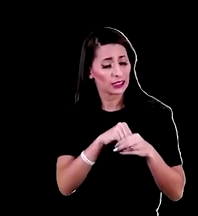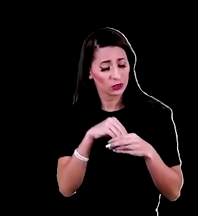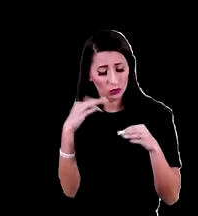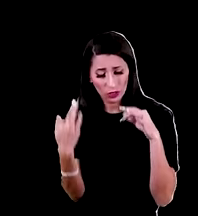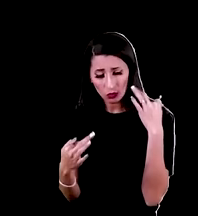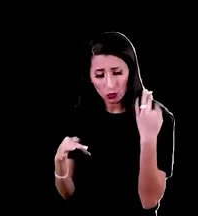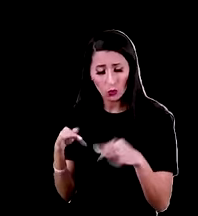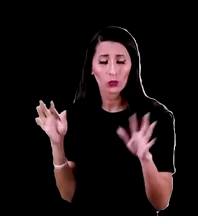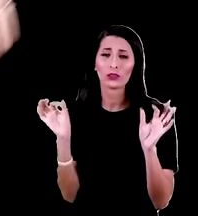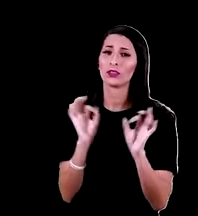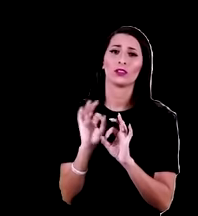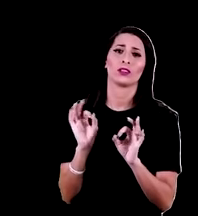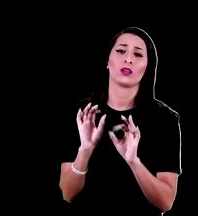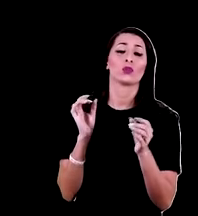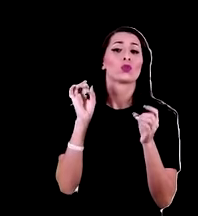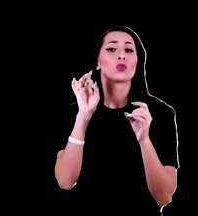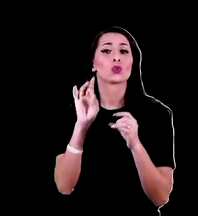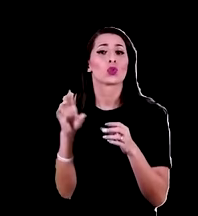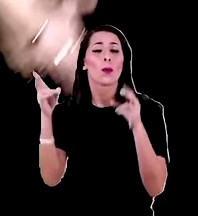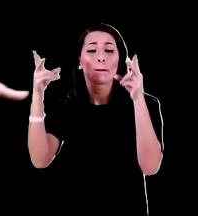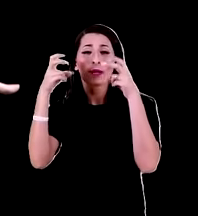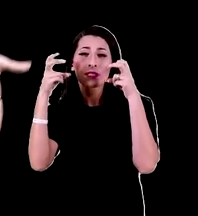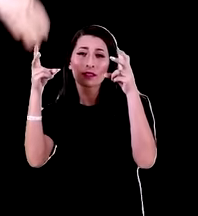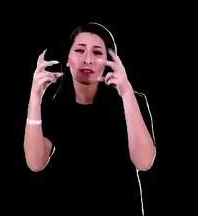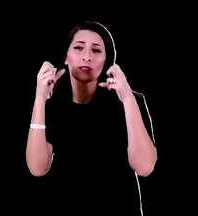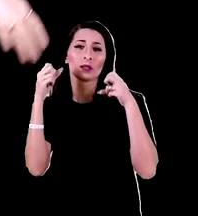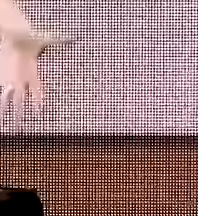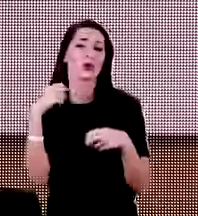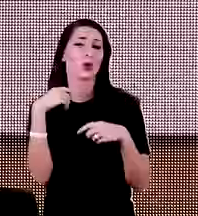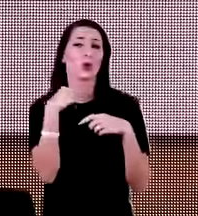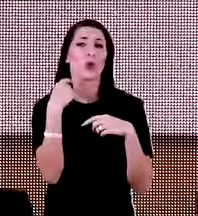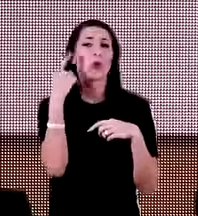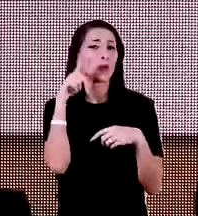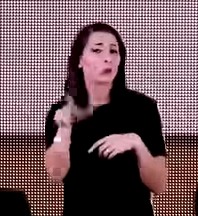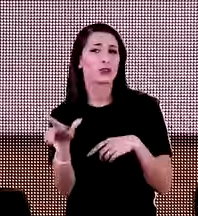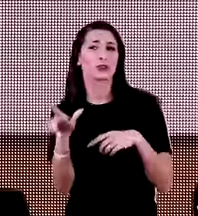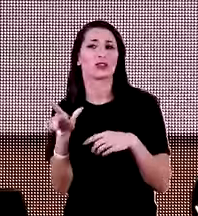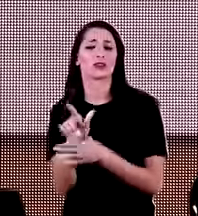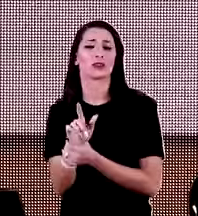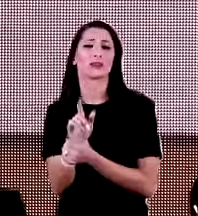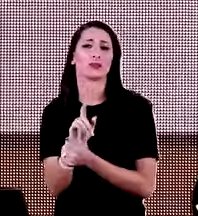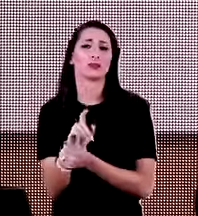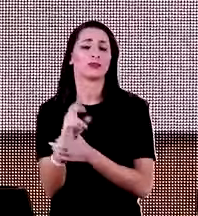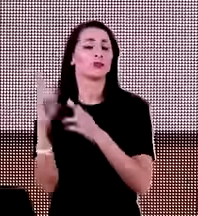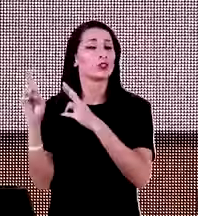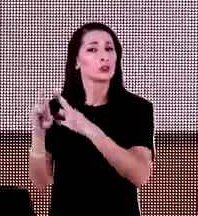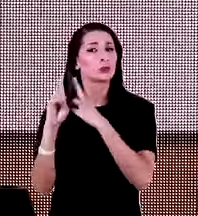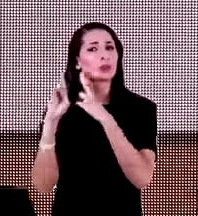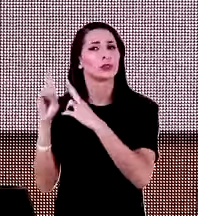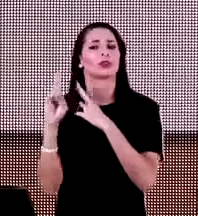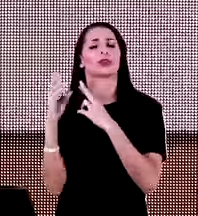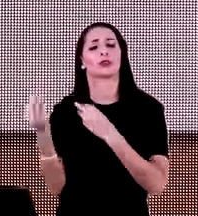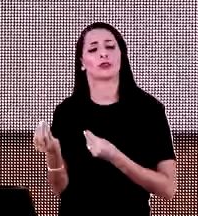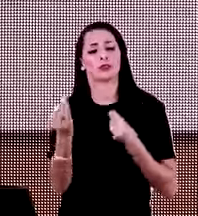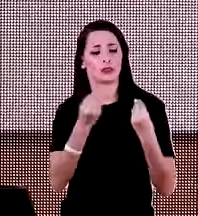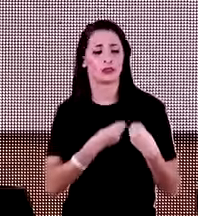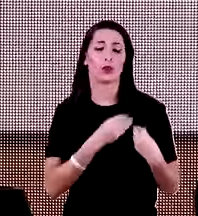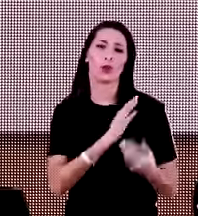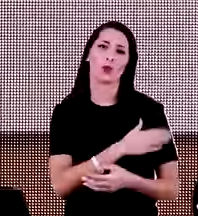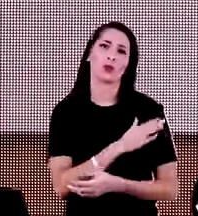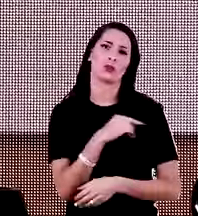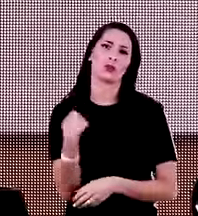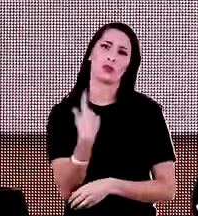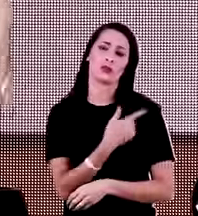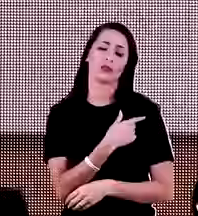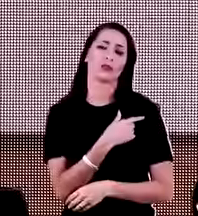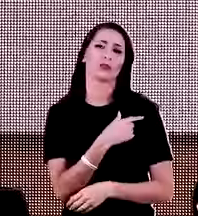dor, consegue perceber o que a gente não está percebendo e consegue trazer esperança para o coração da gente. Quem é você?